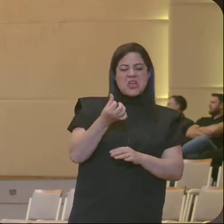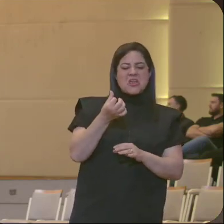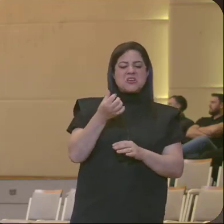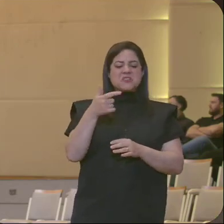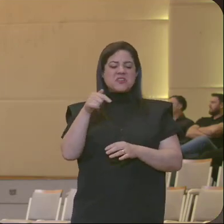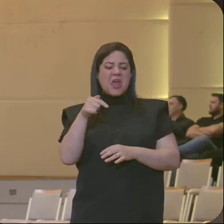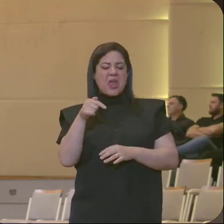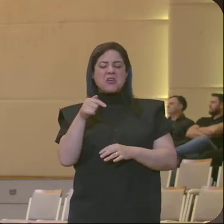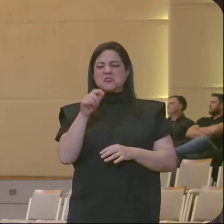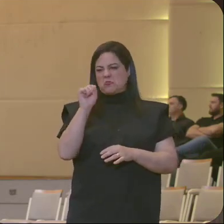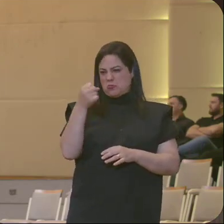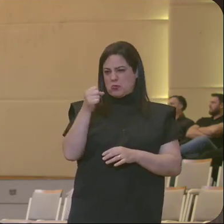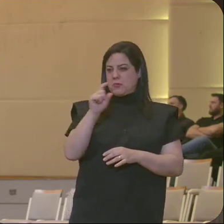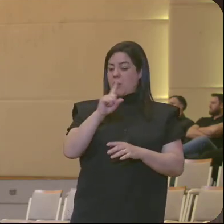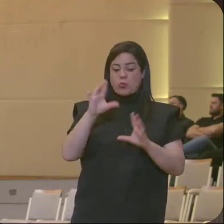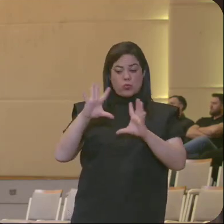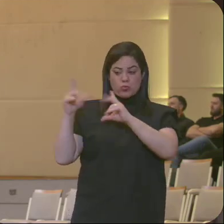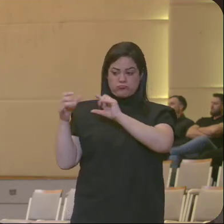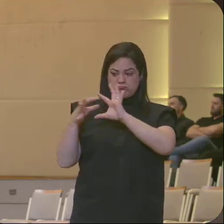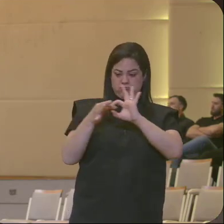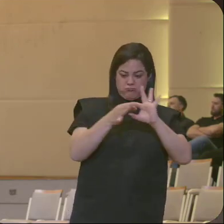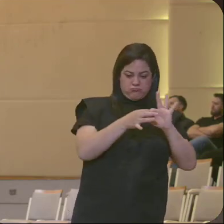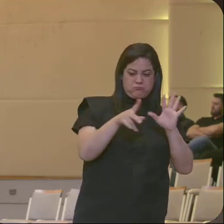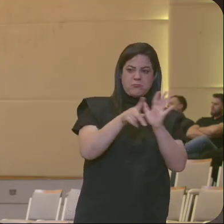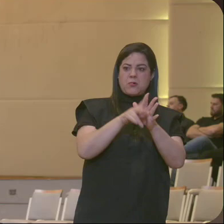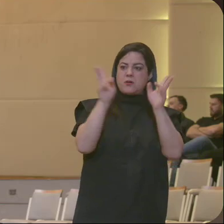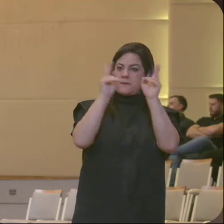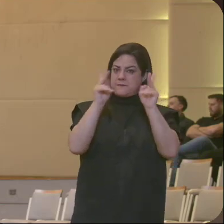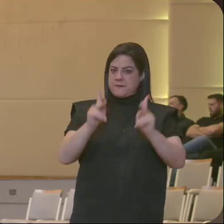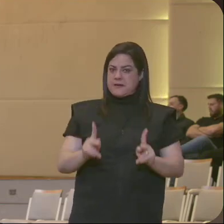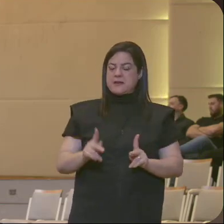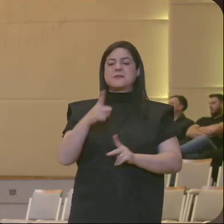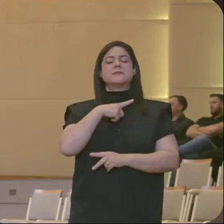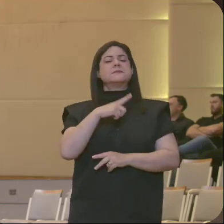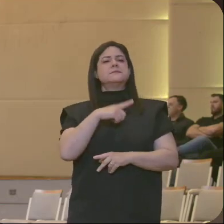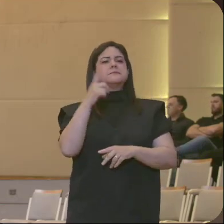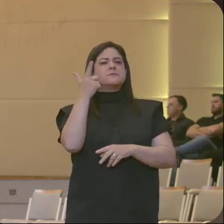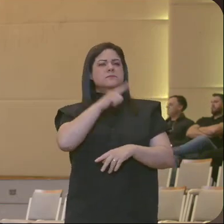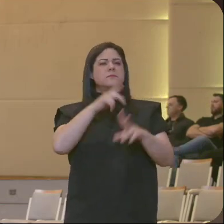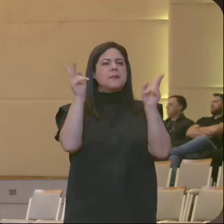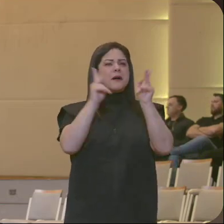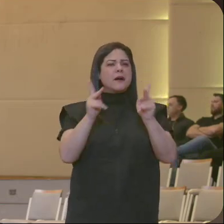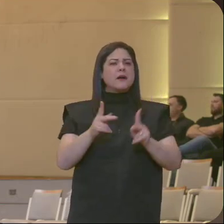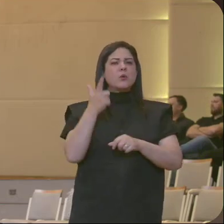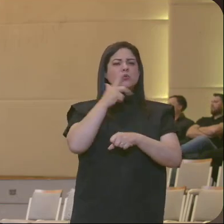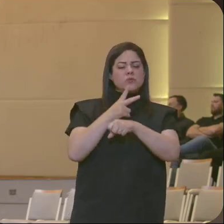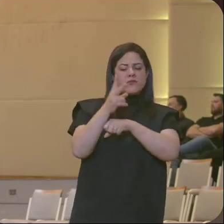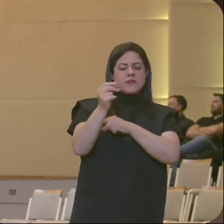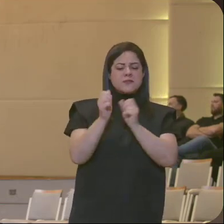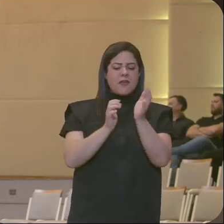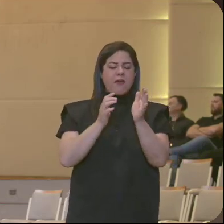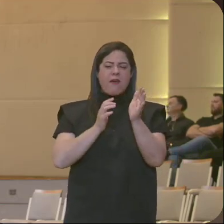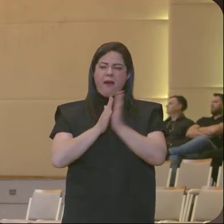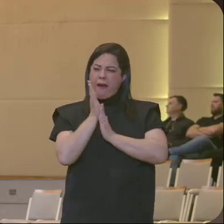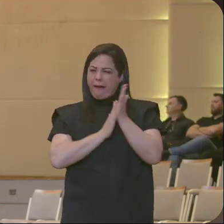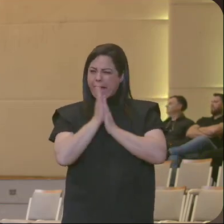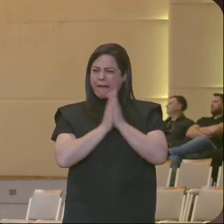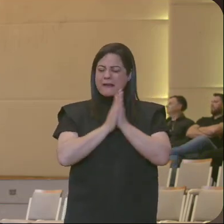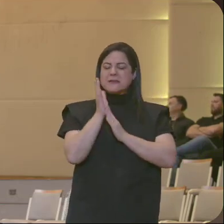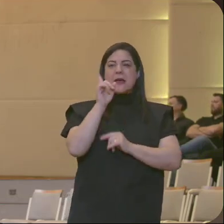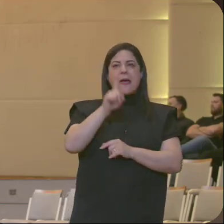9, mas todos eles têm conexão, eles estão falando da paz. E para ter paz no coração, para vencer a ansiedade, é